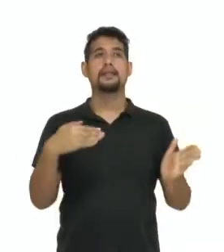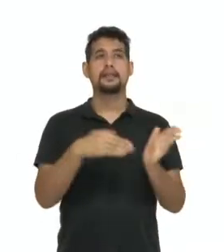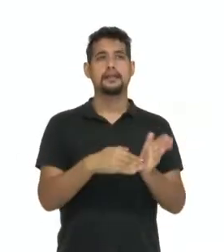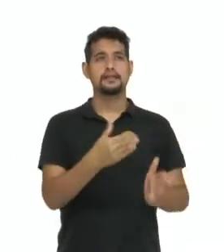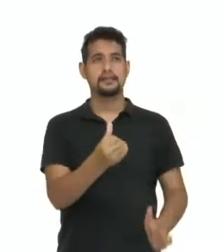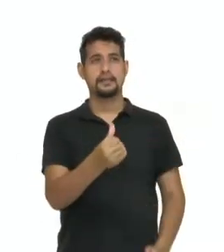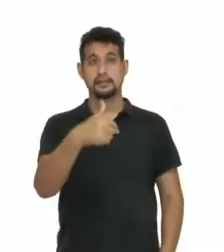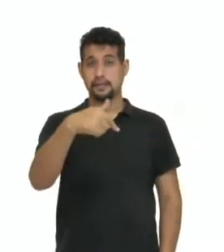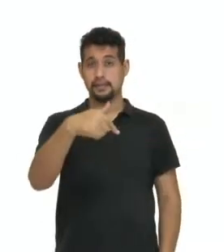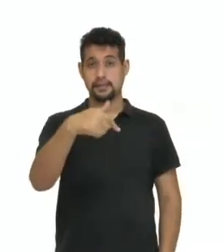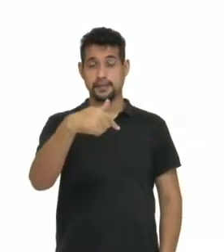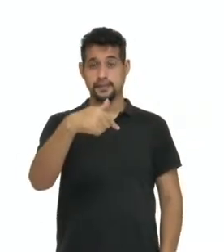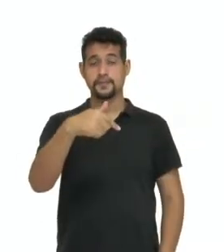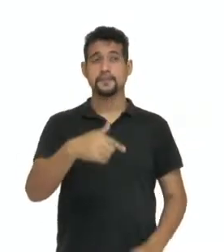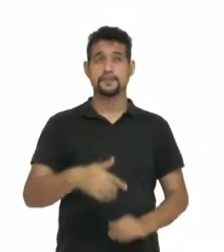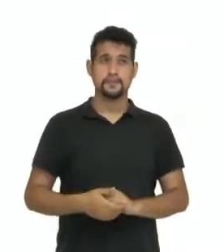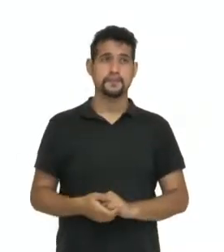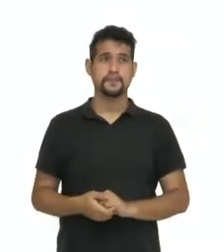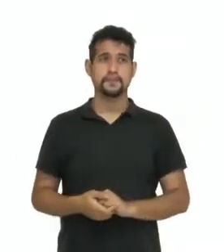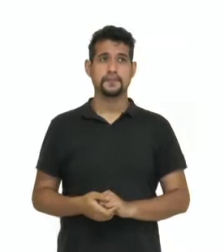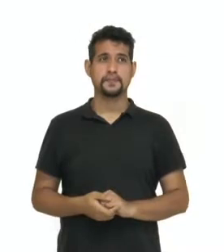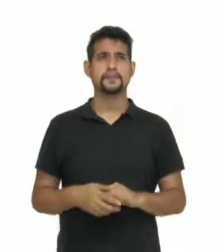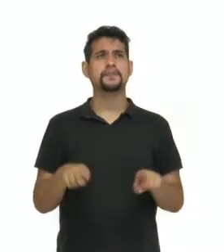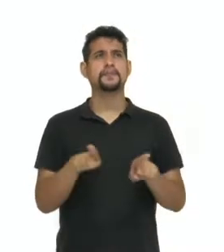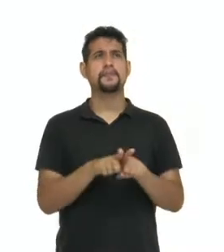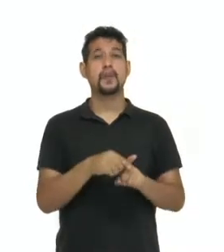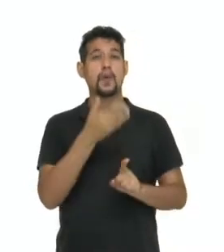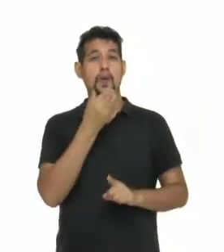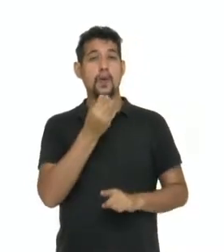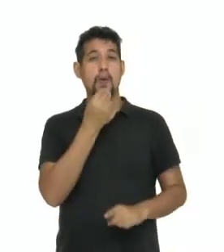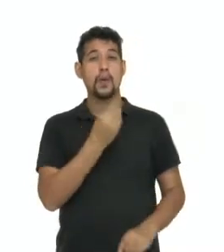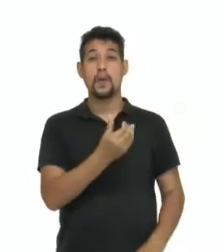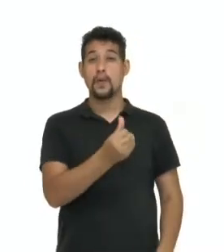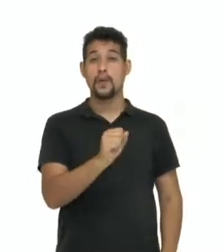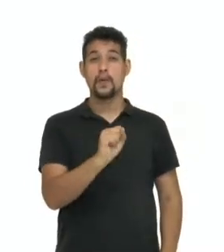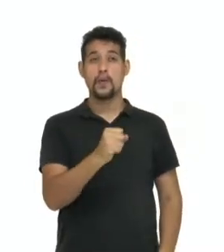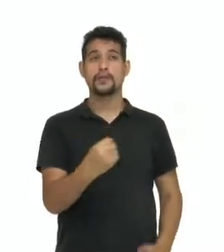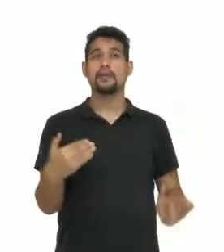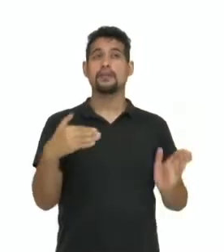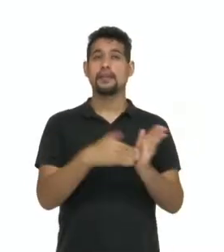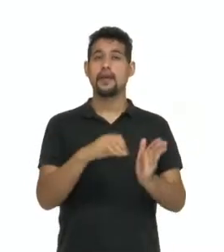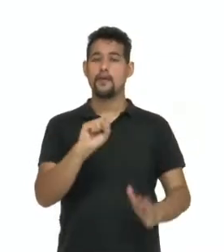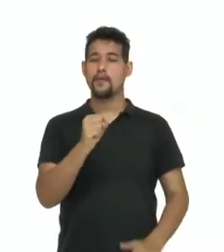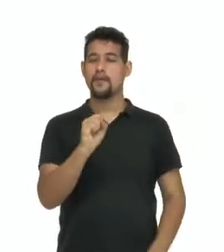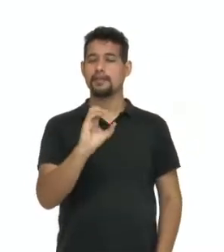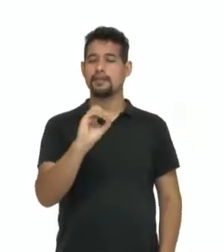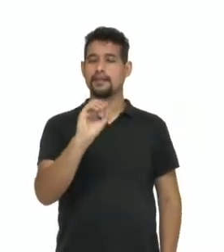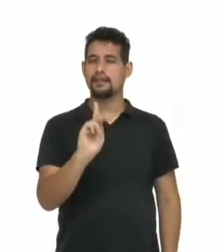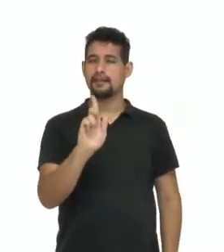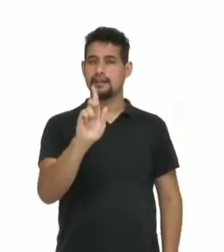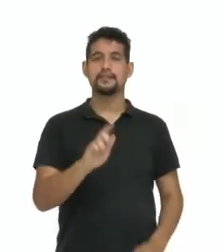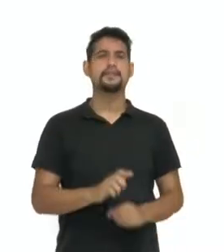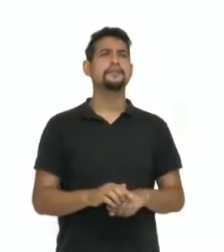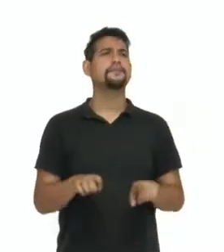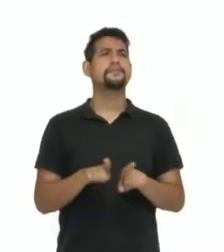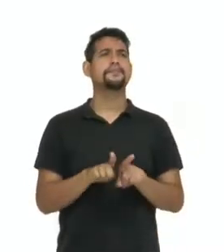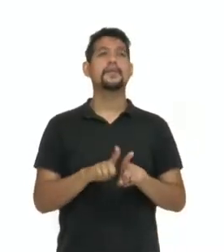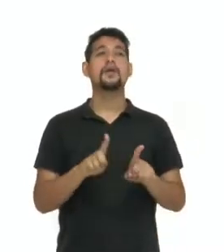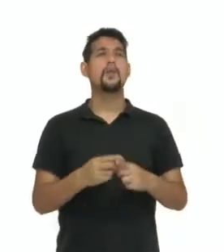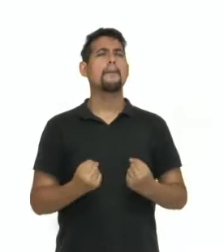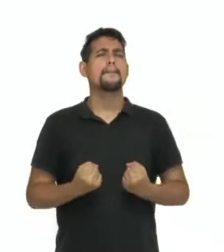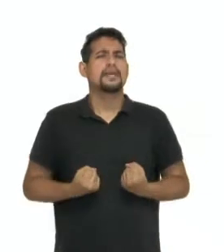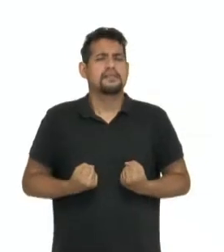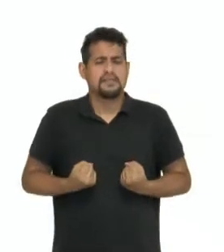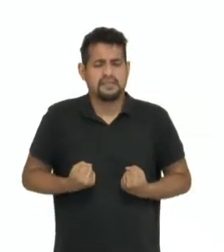a 67 quilos, no masculino de 68 a 80 quilos e no